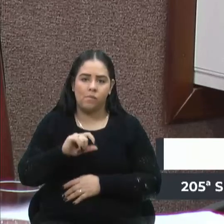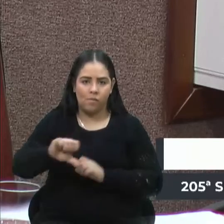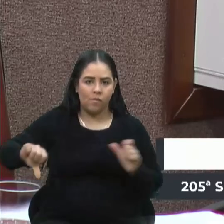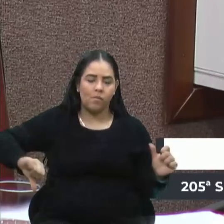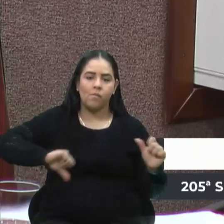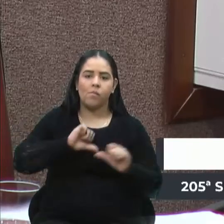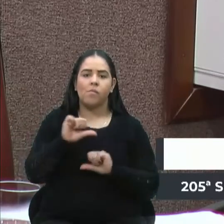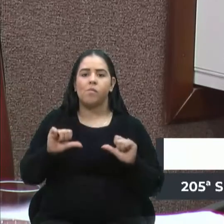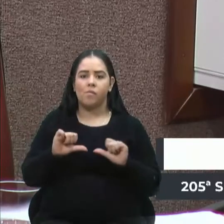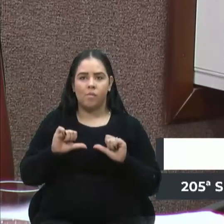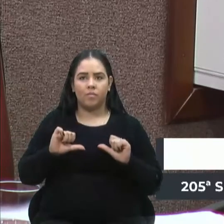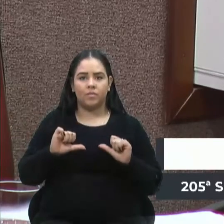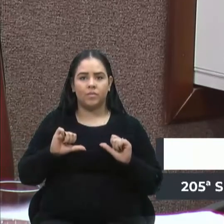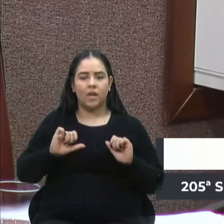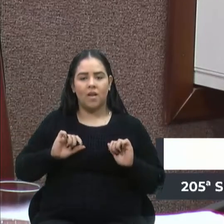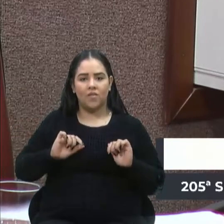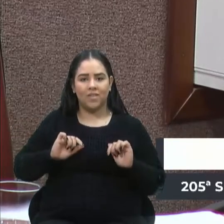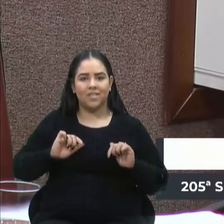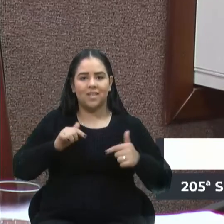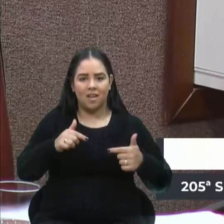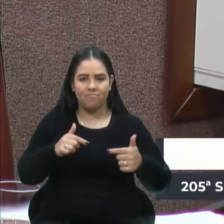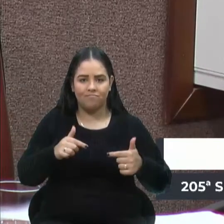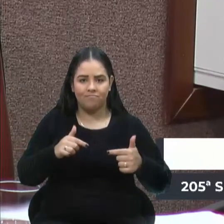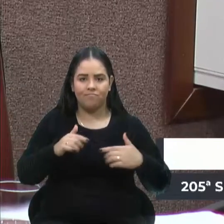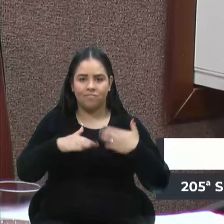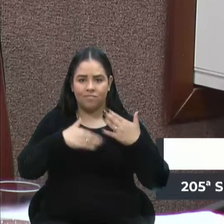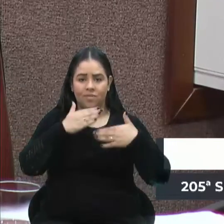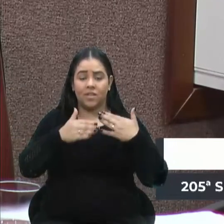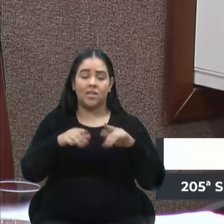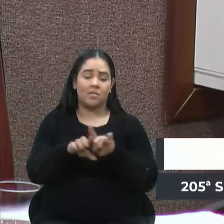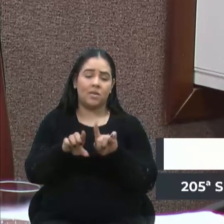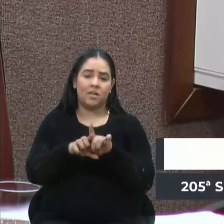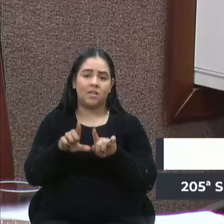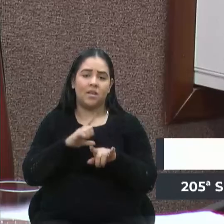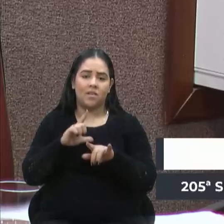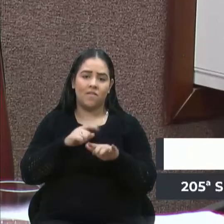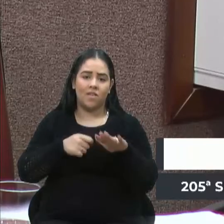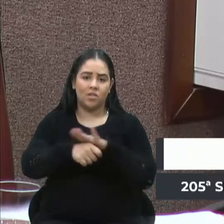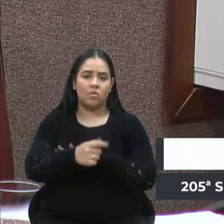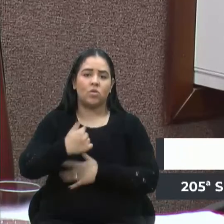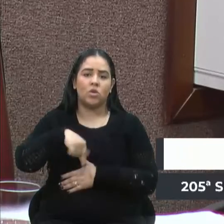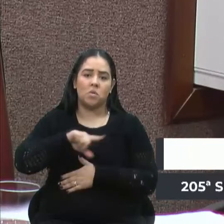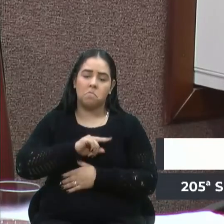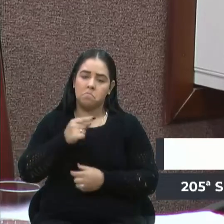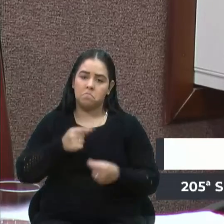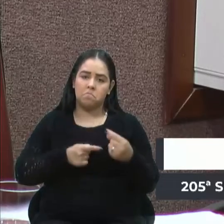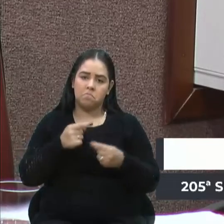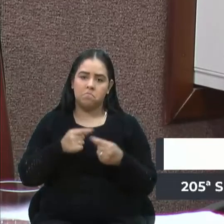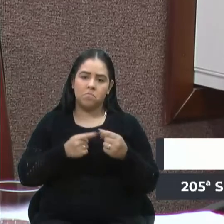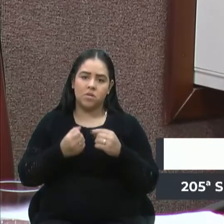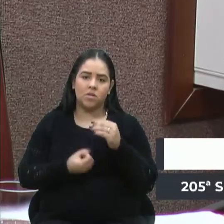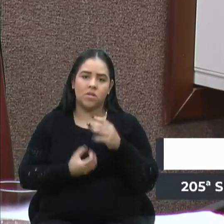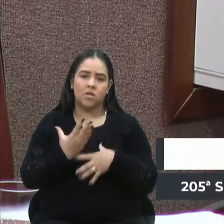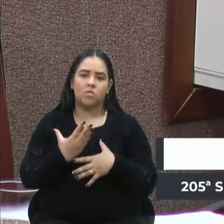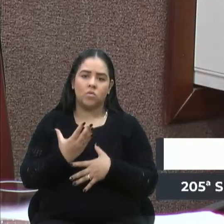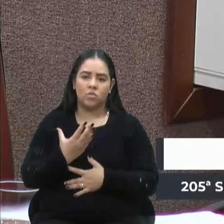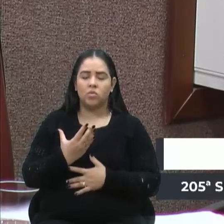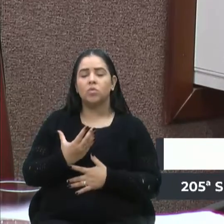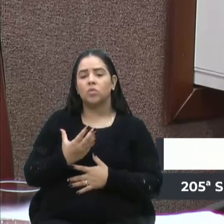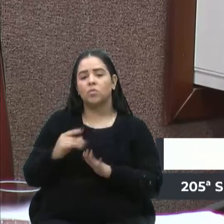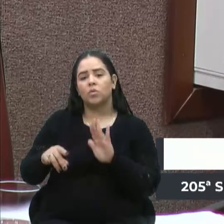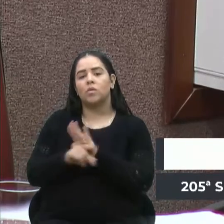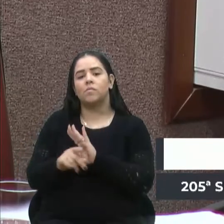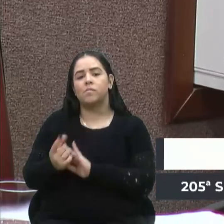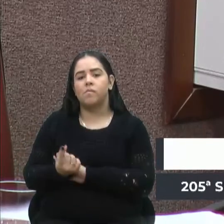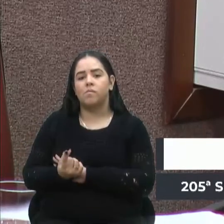com relação a isso. Né? Além do investimento, daqui a pouco a gente discutir a criação do Fundo Municipal do Turismo,